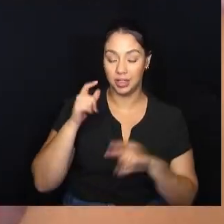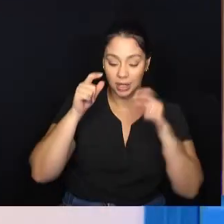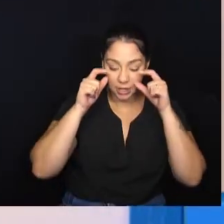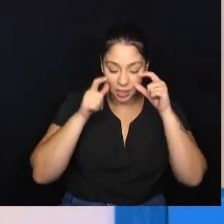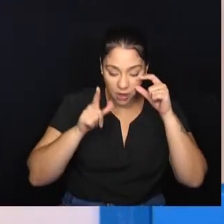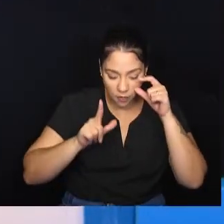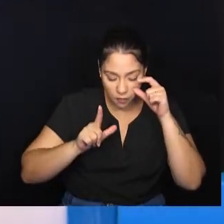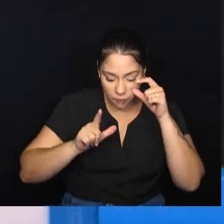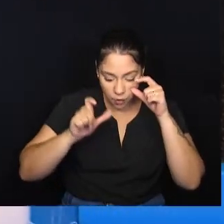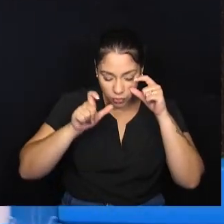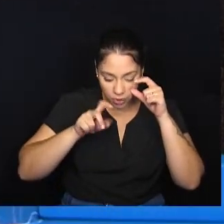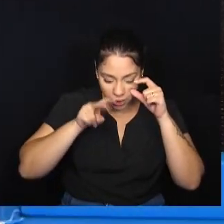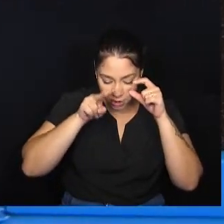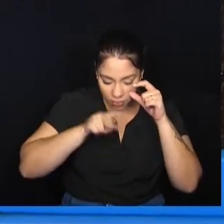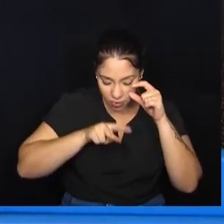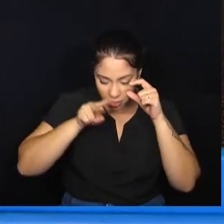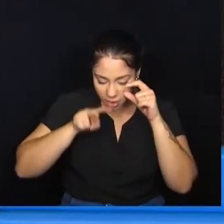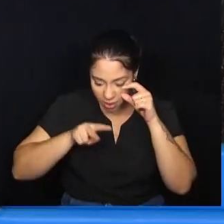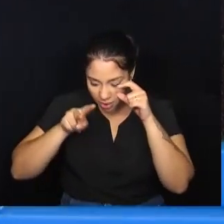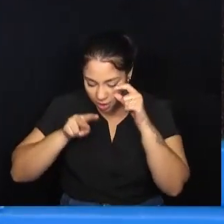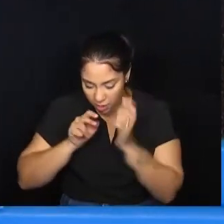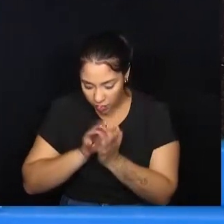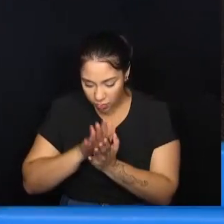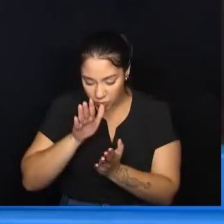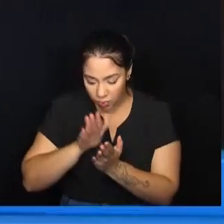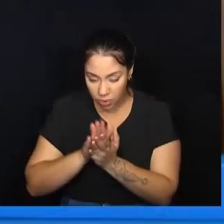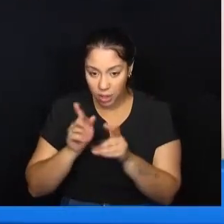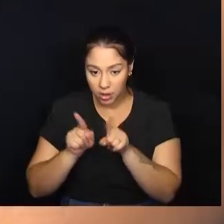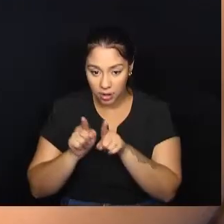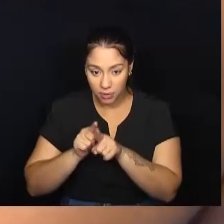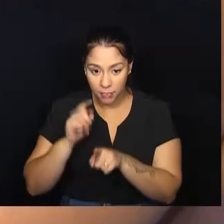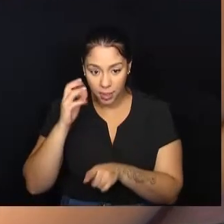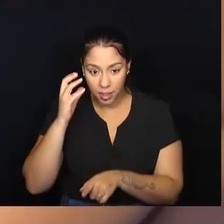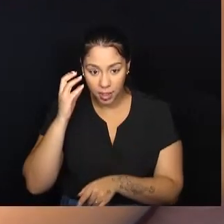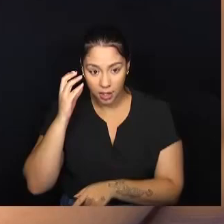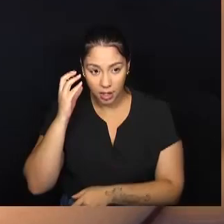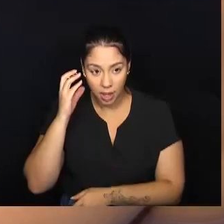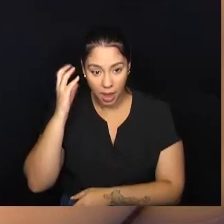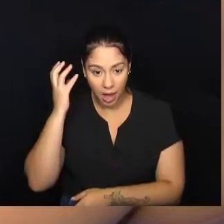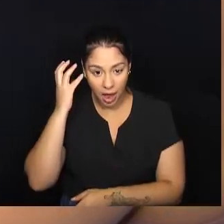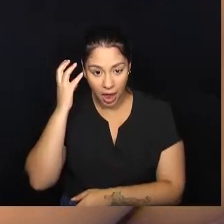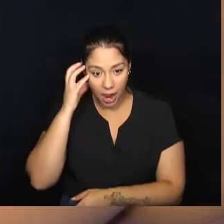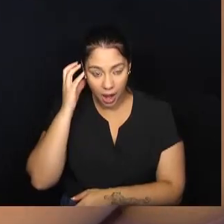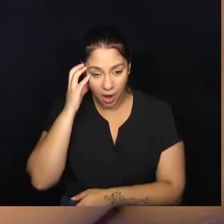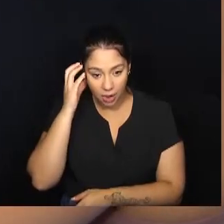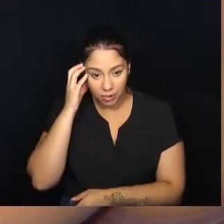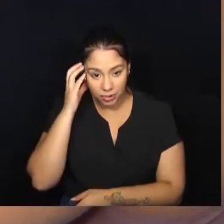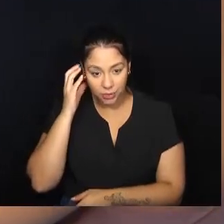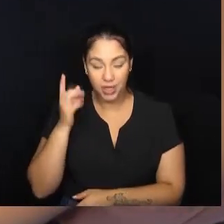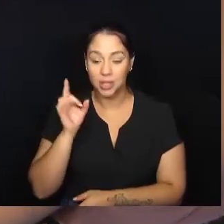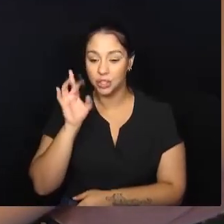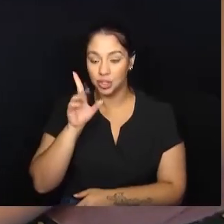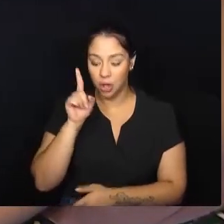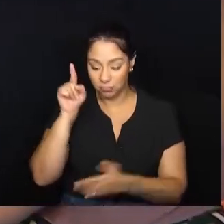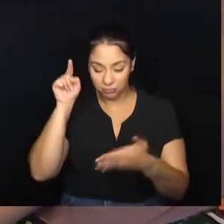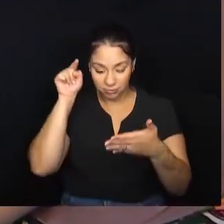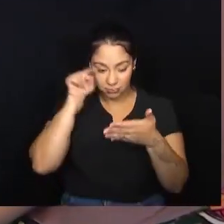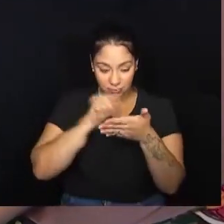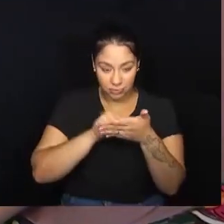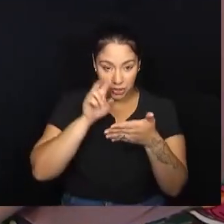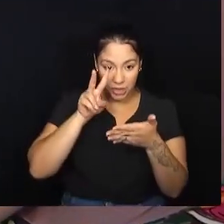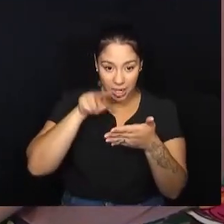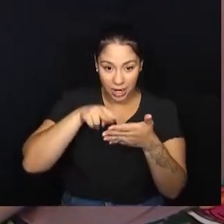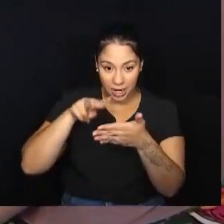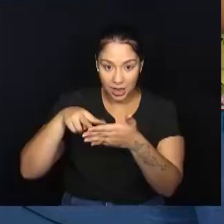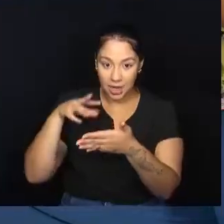aparelho fotográfico escaneia letestos e números em áudio basta passar o dedo que o texto detectado é lido